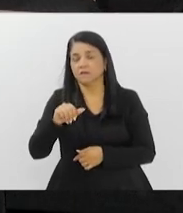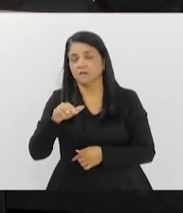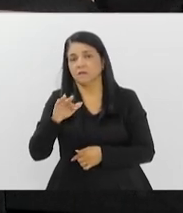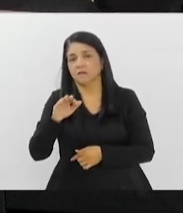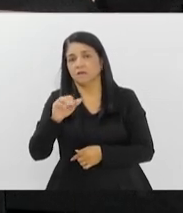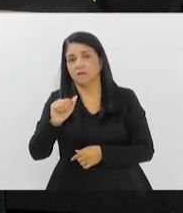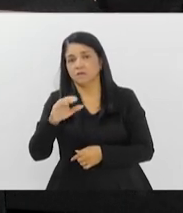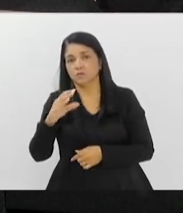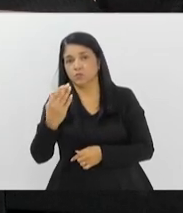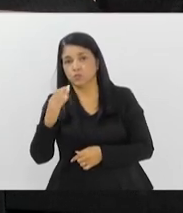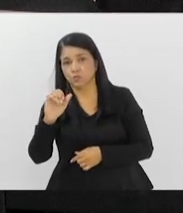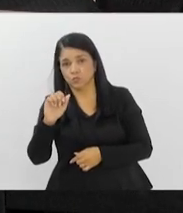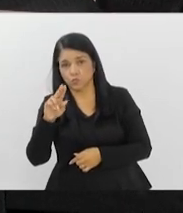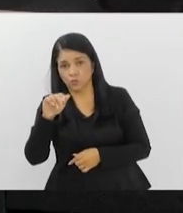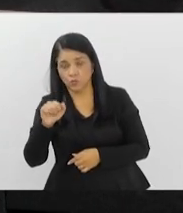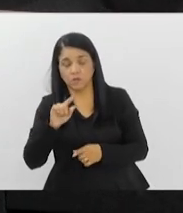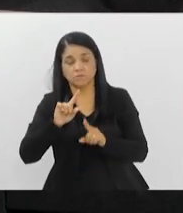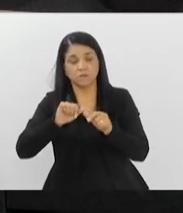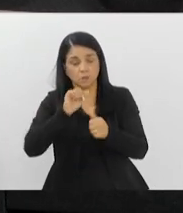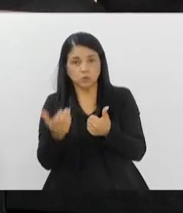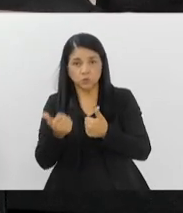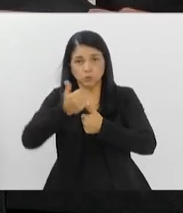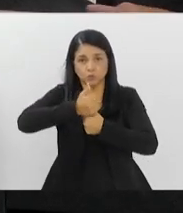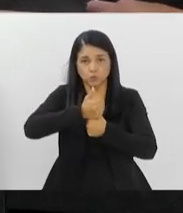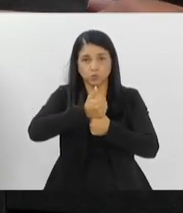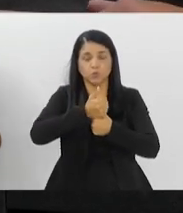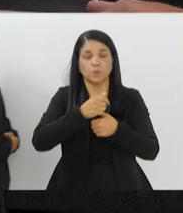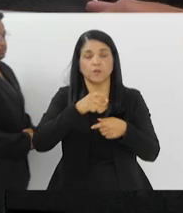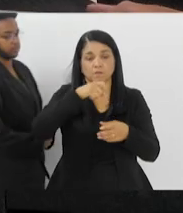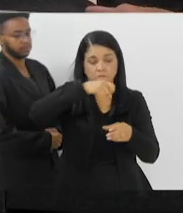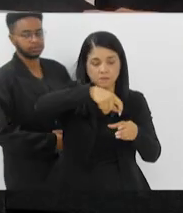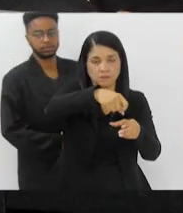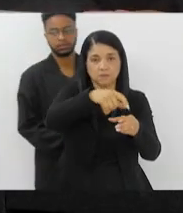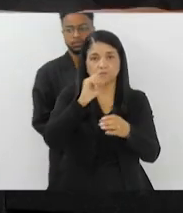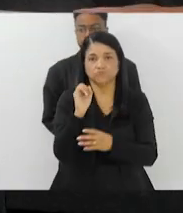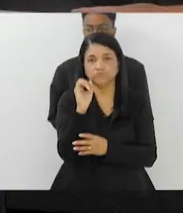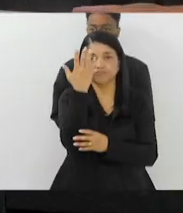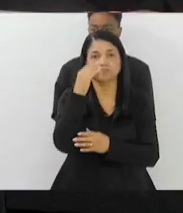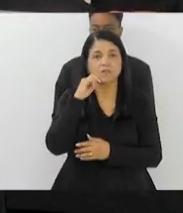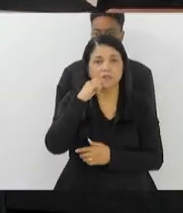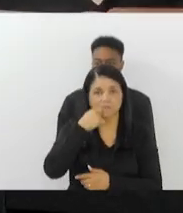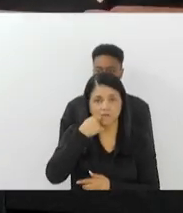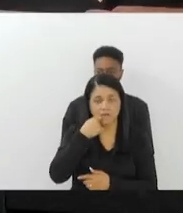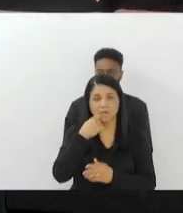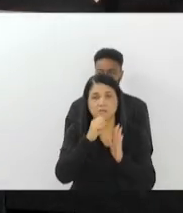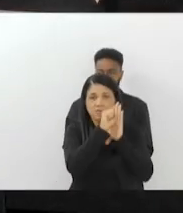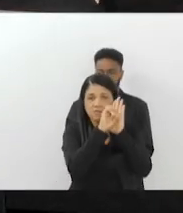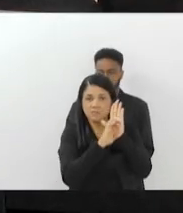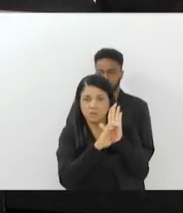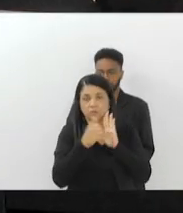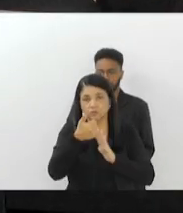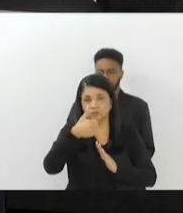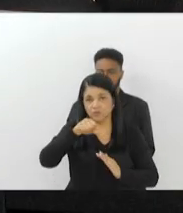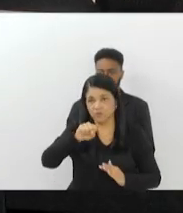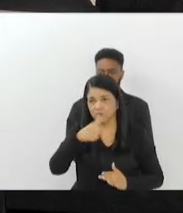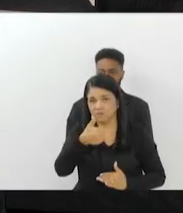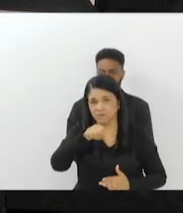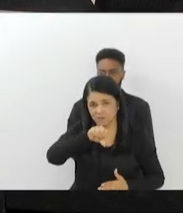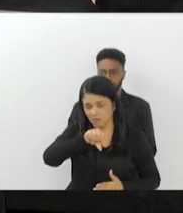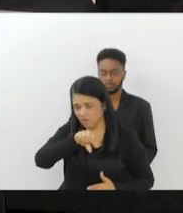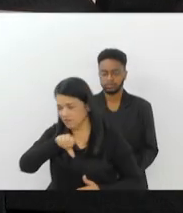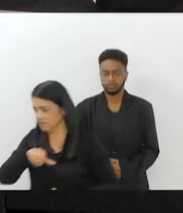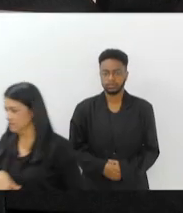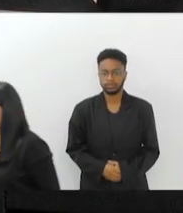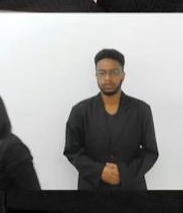substituído pelas plantações do café entre o século XVIII e XIX. A força de